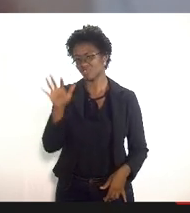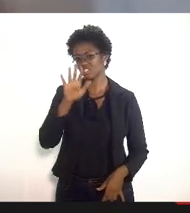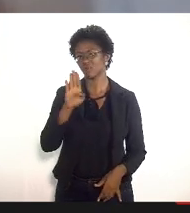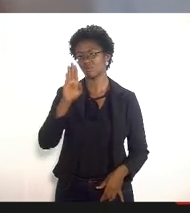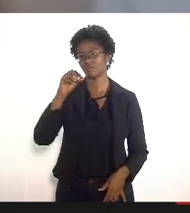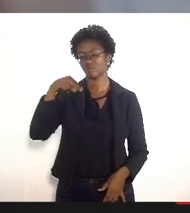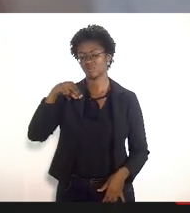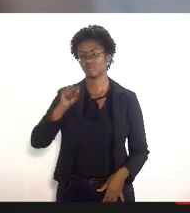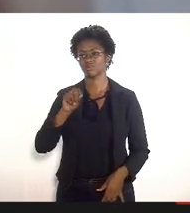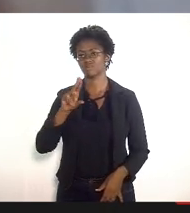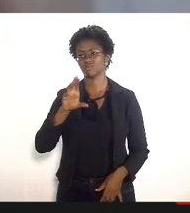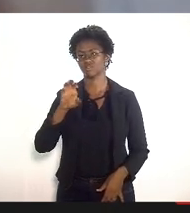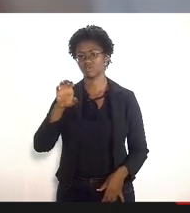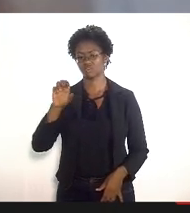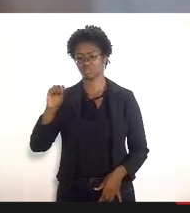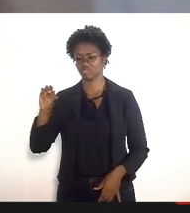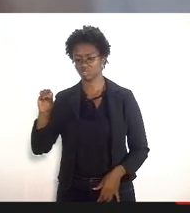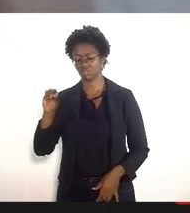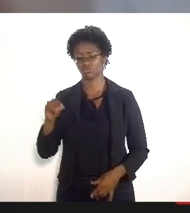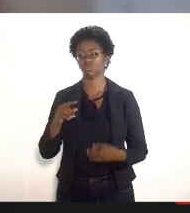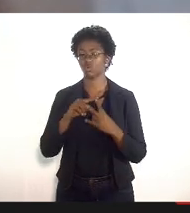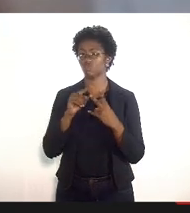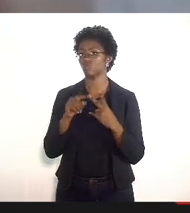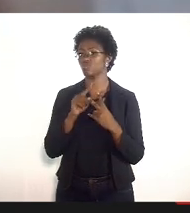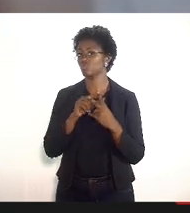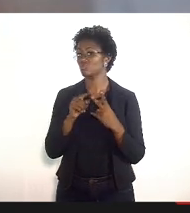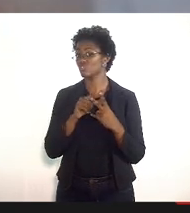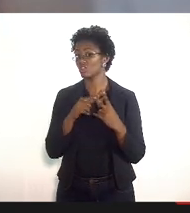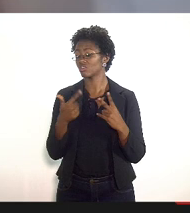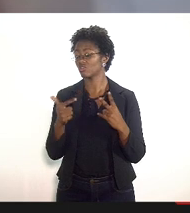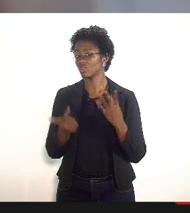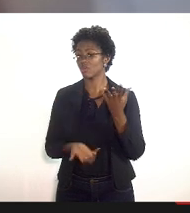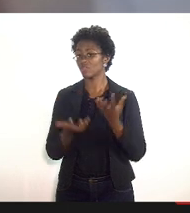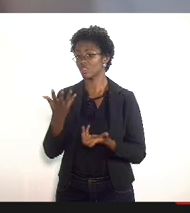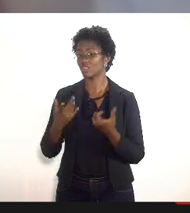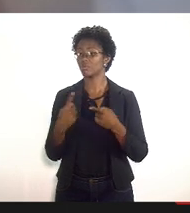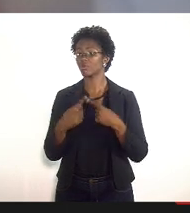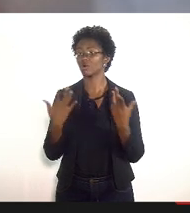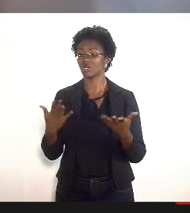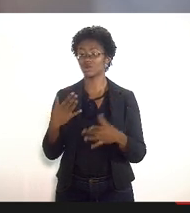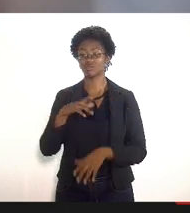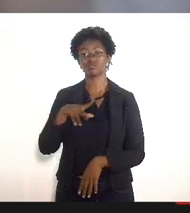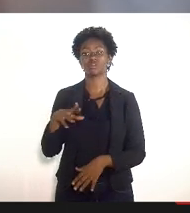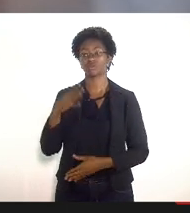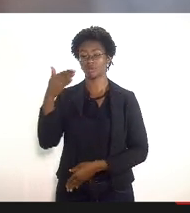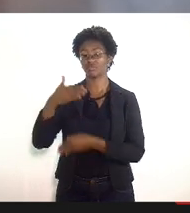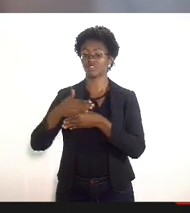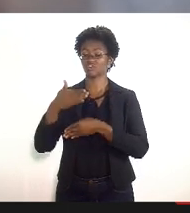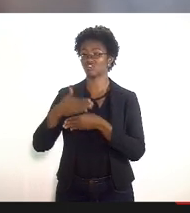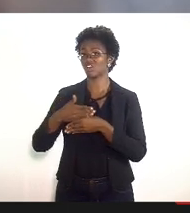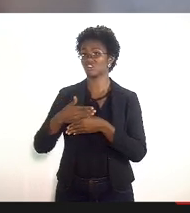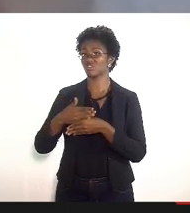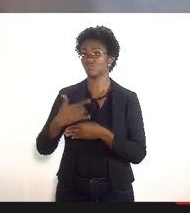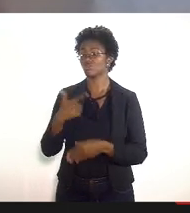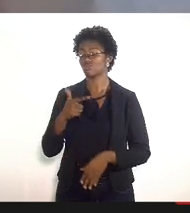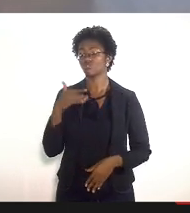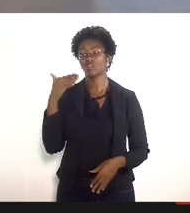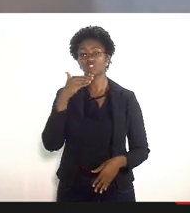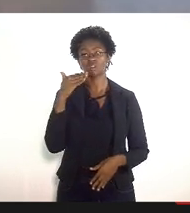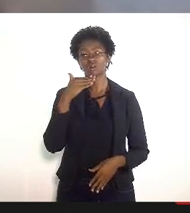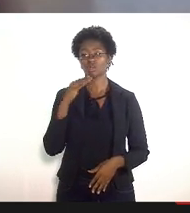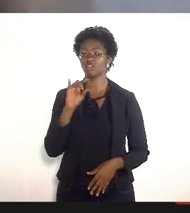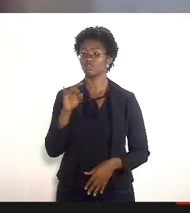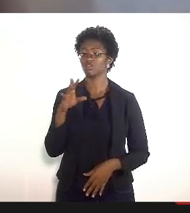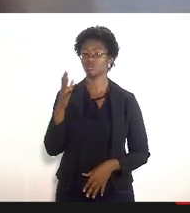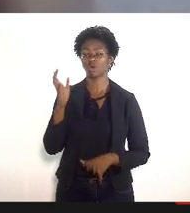Os dois que não foram incendiados estão... Por quê? Eles não eram para estar fechados, eles não sofreram nenhum dano, era só fumaça,